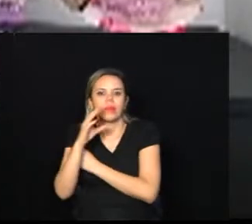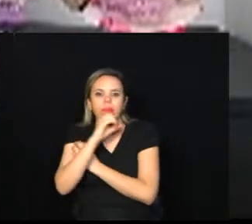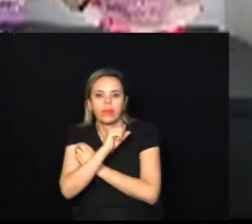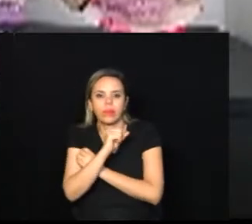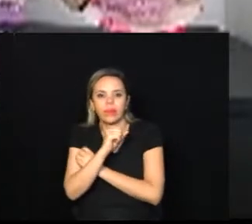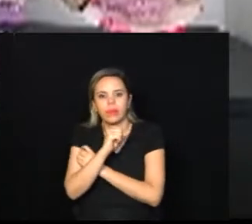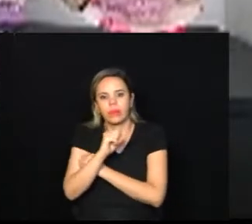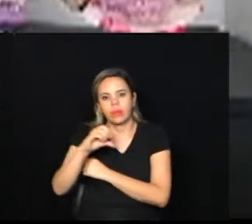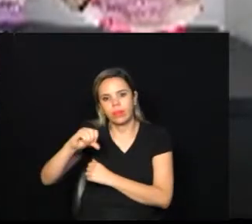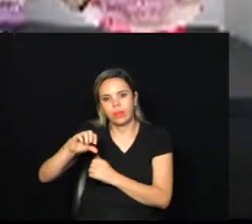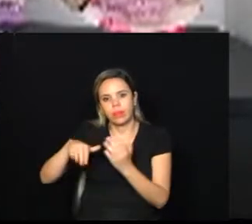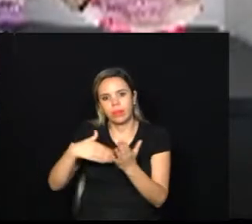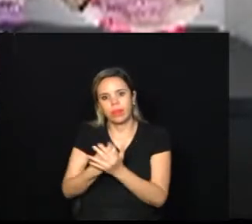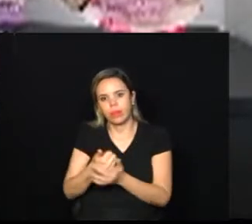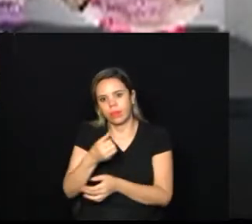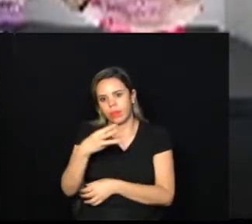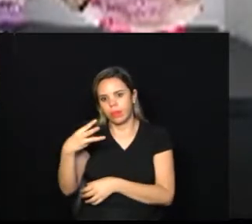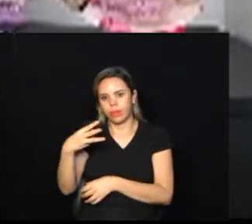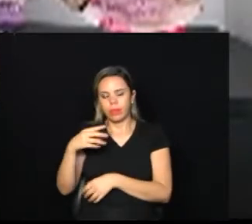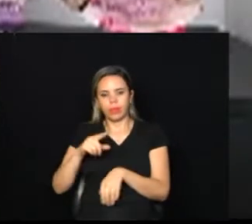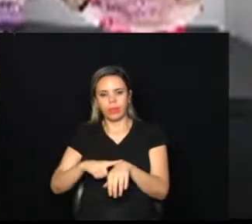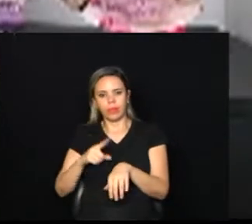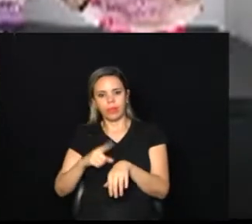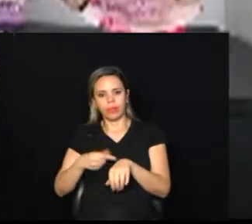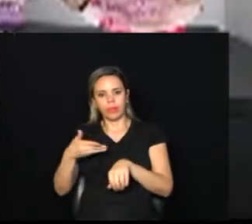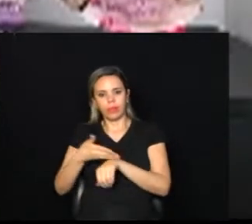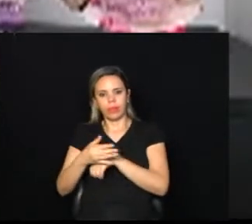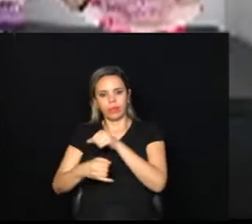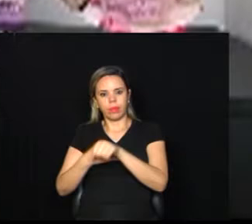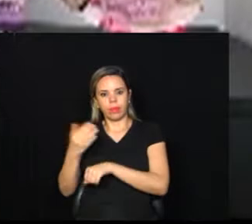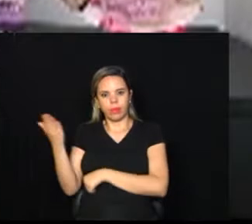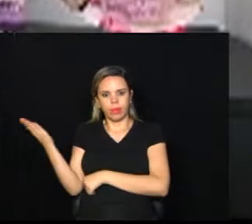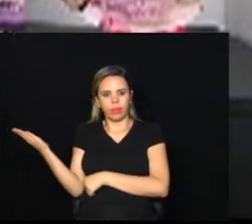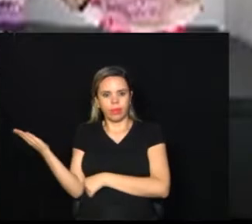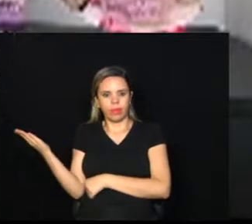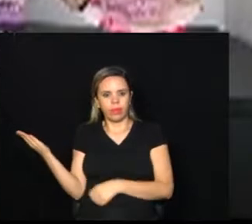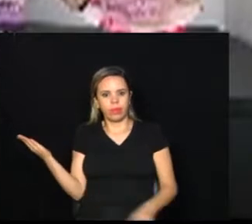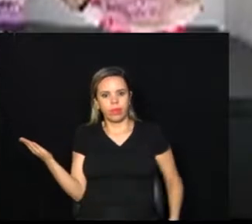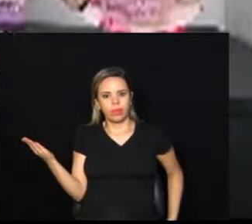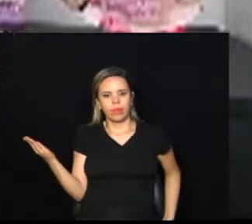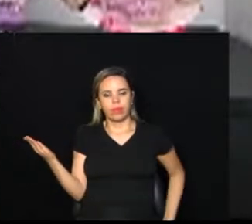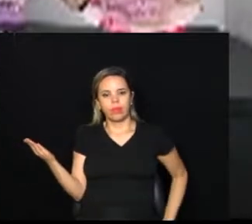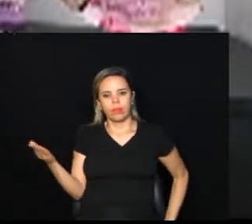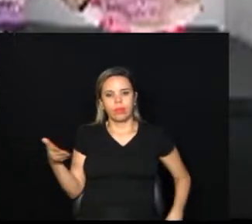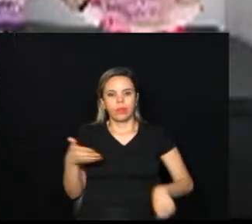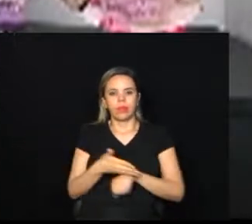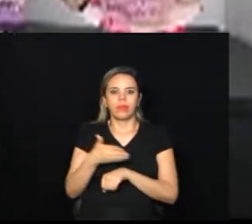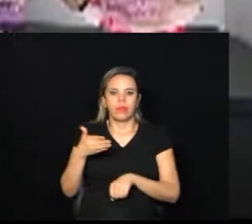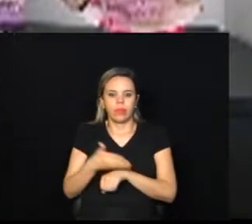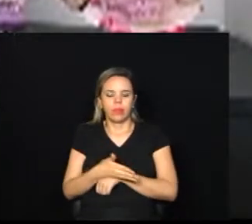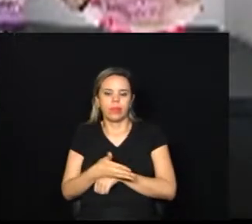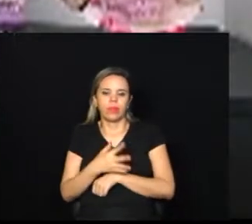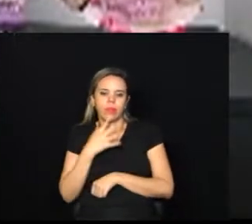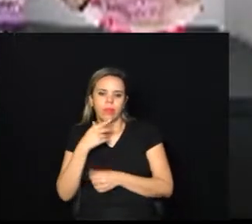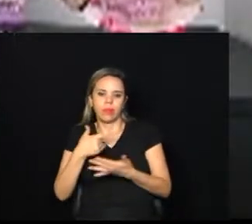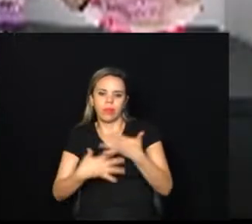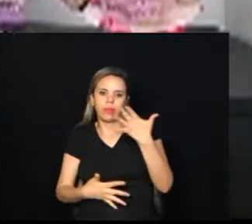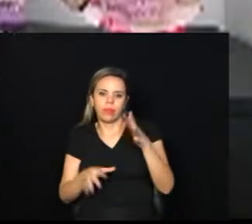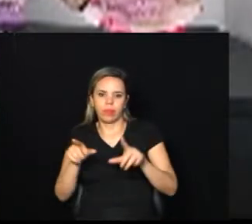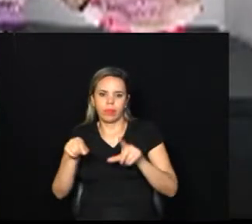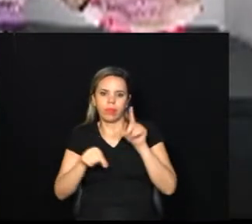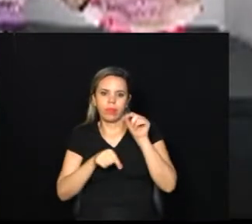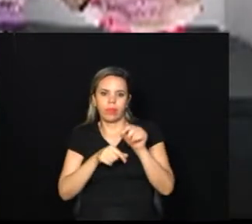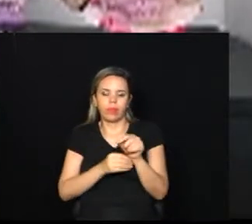sábado, das 9 às 13, você pode acessar a plataforma e participar, conhecer as diversas